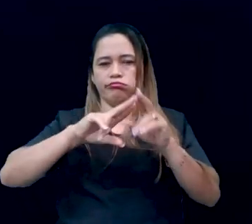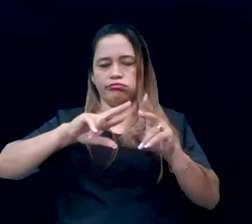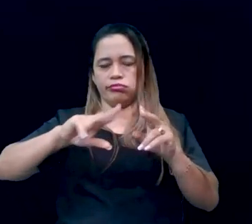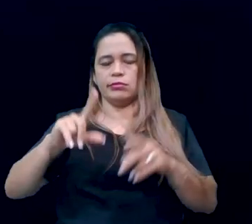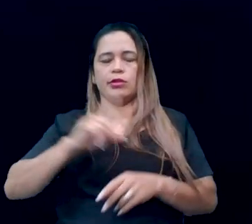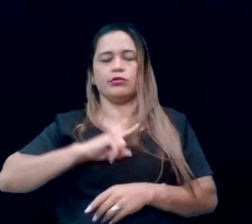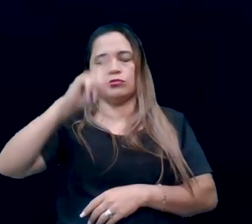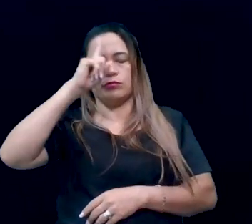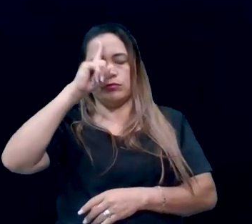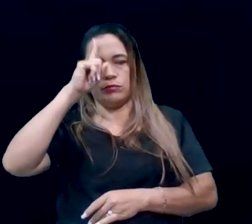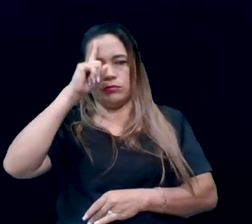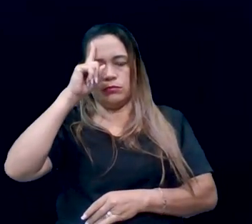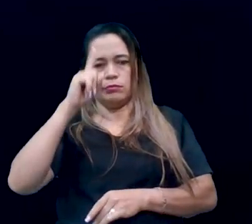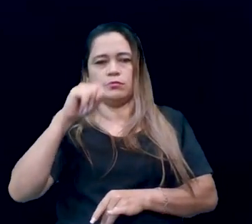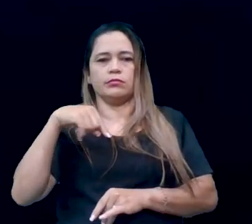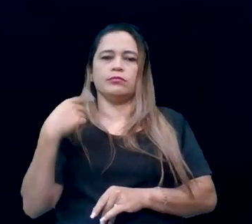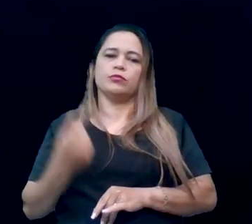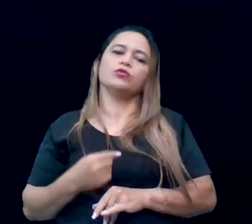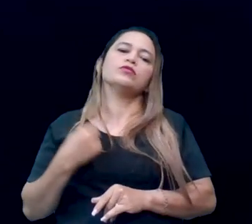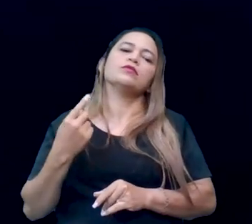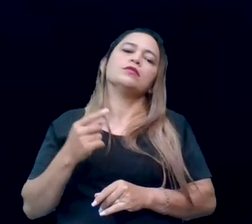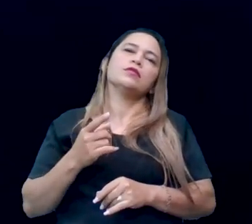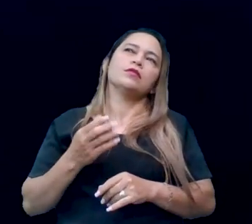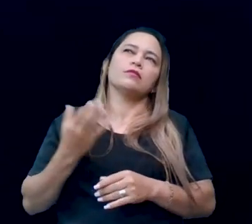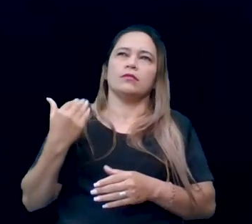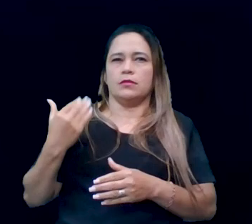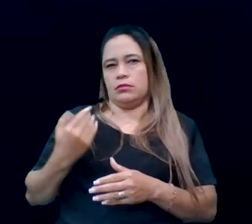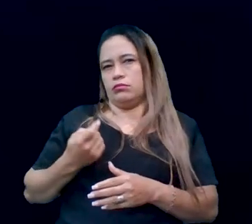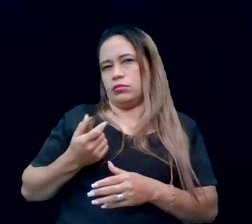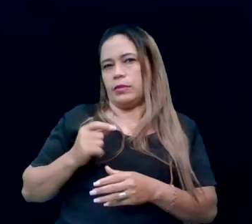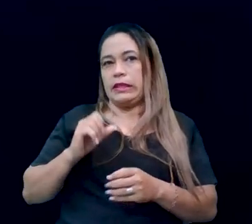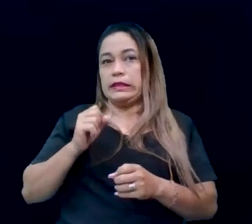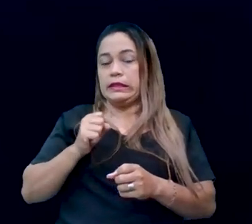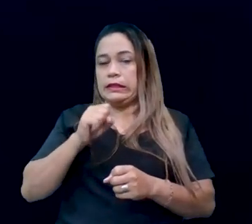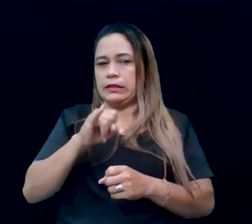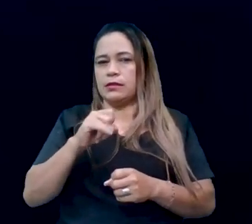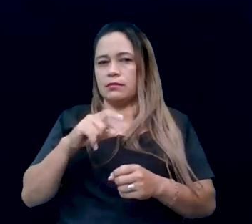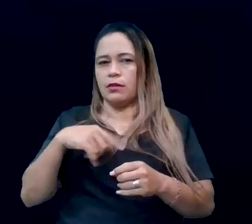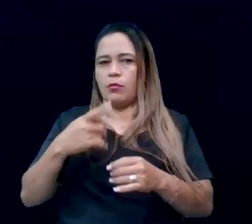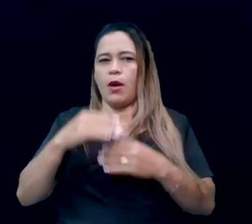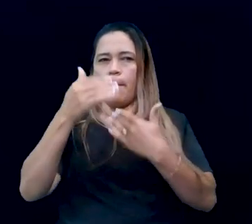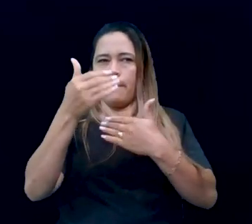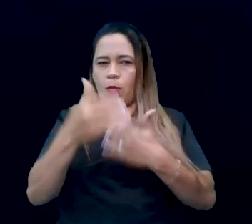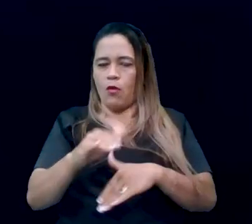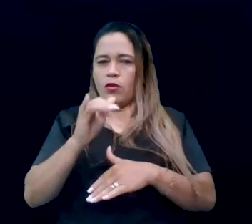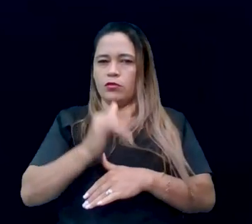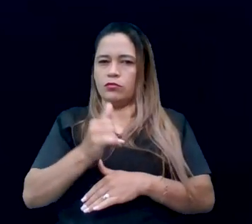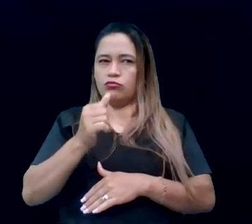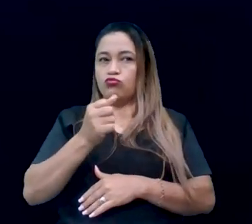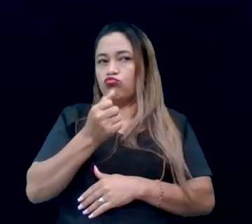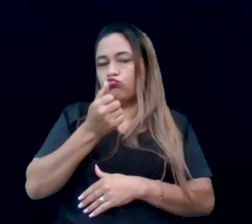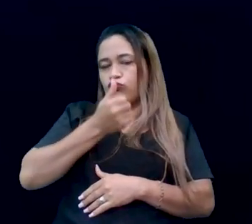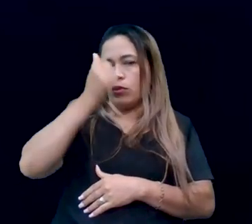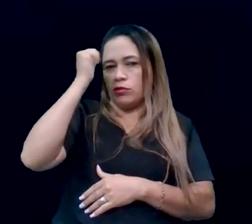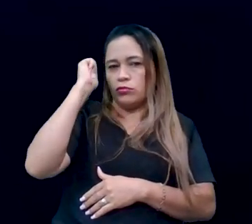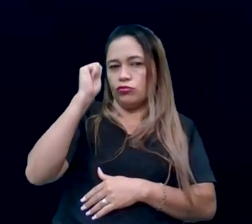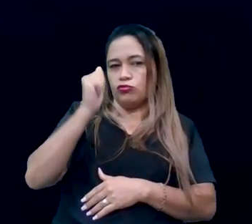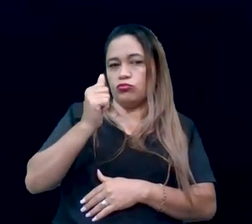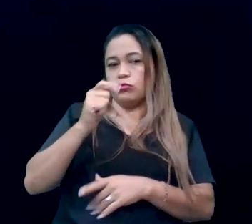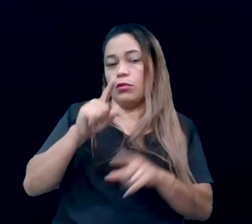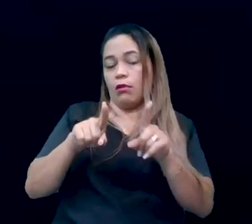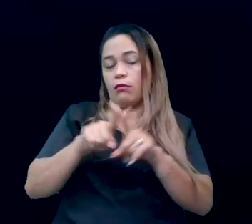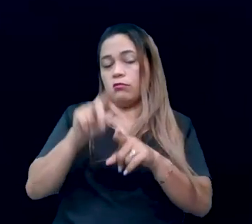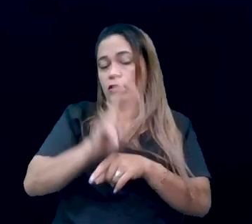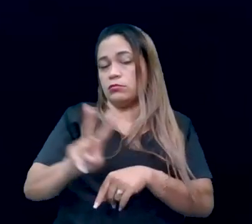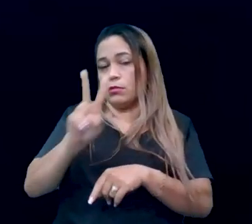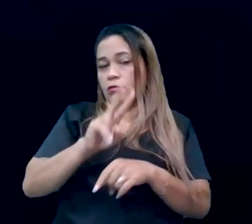dia a dia, e inclusive muito recentes, para que caso apareça alguma coisinha, alguma provinha de um vestibular que você vai fazer, você consiga também